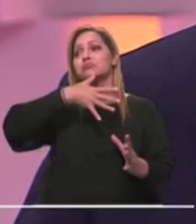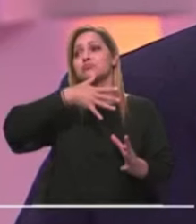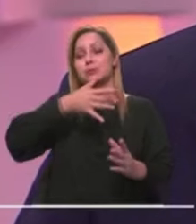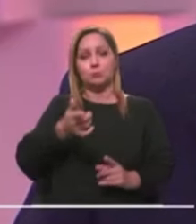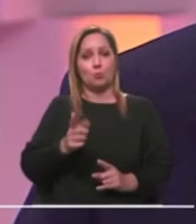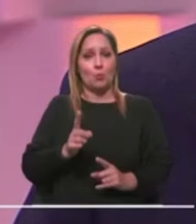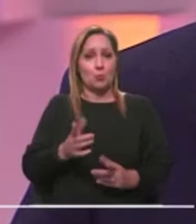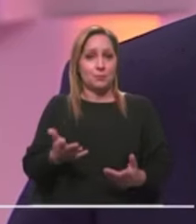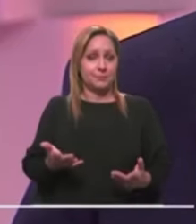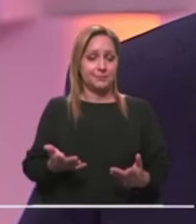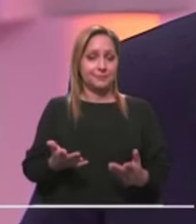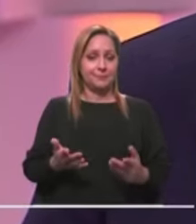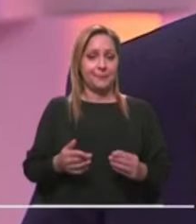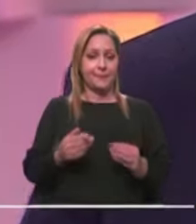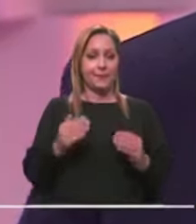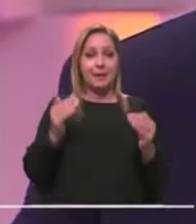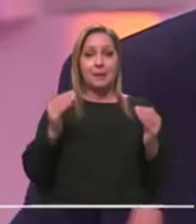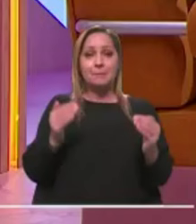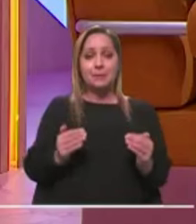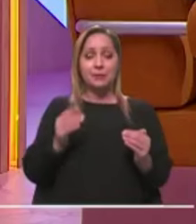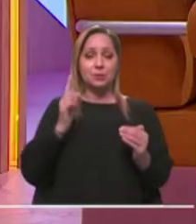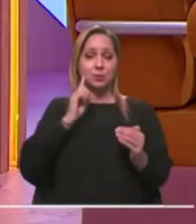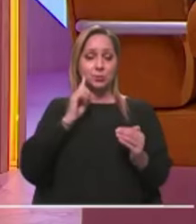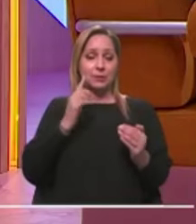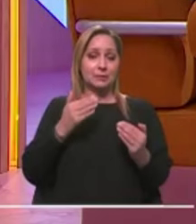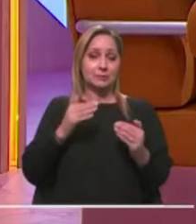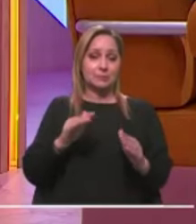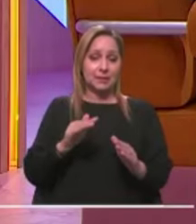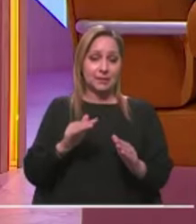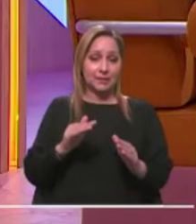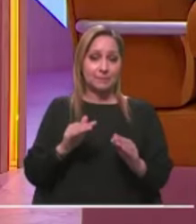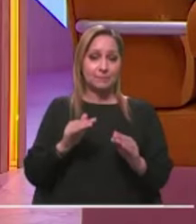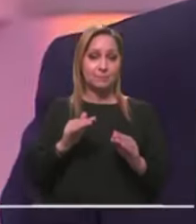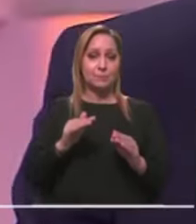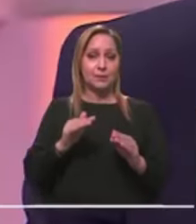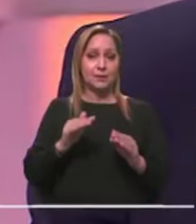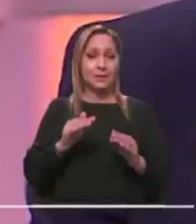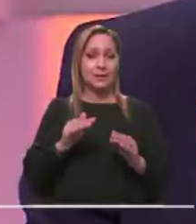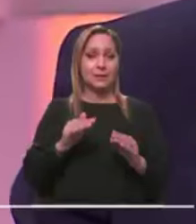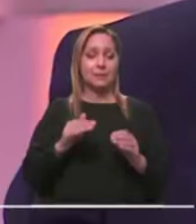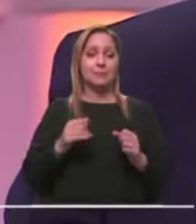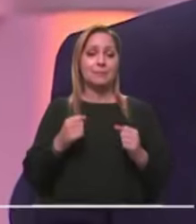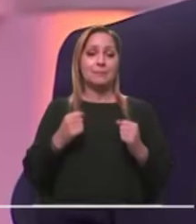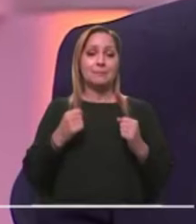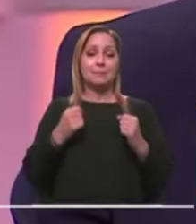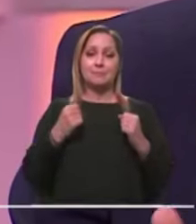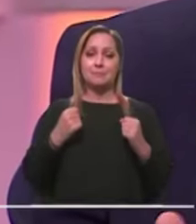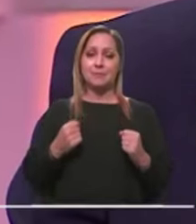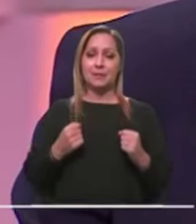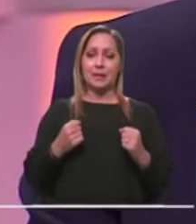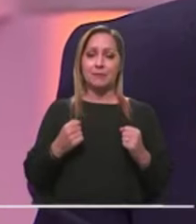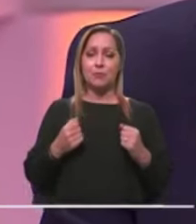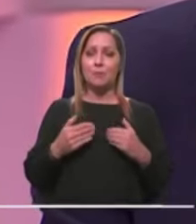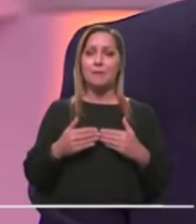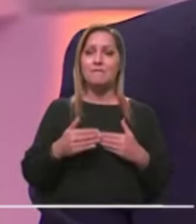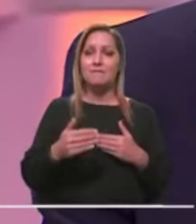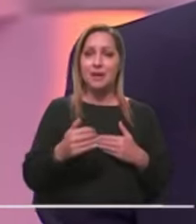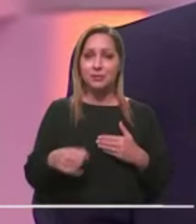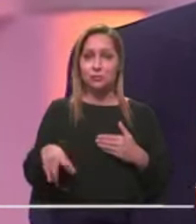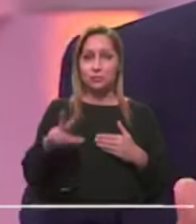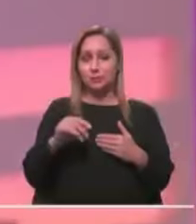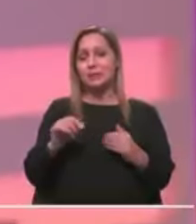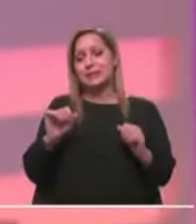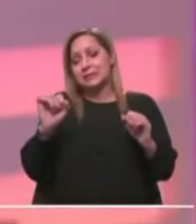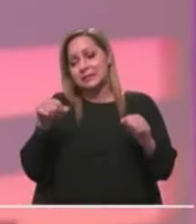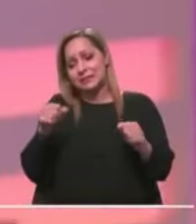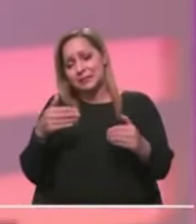daquela daquela vitória era menos importante mas obviamente que há estava a marcar o seu território agora era um território novo certo mas a nossa na